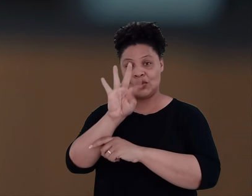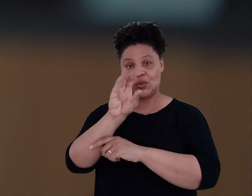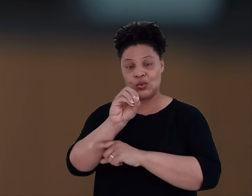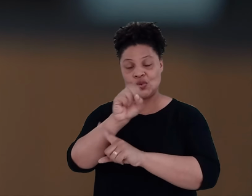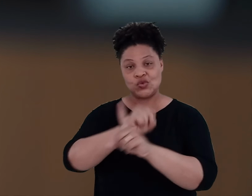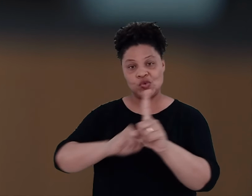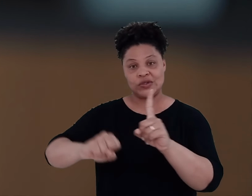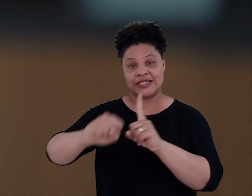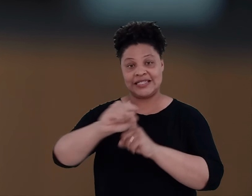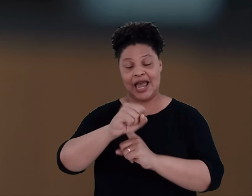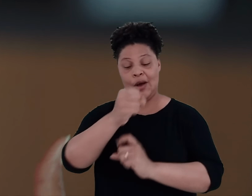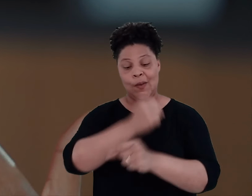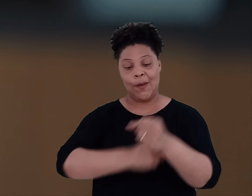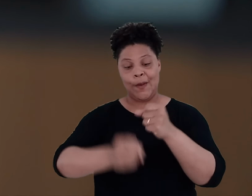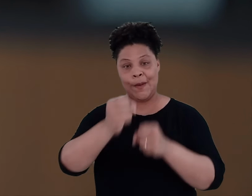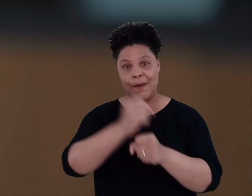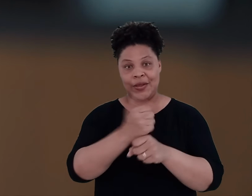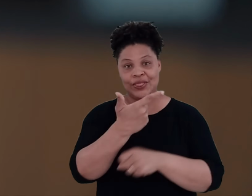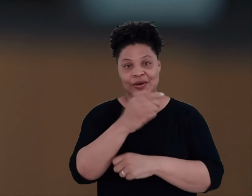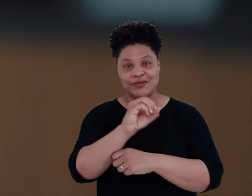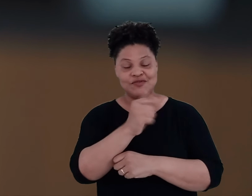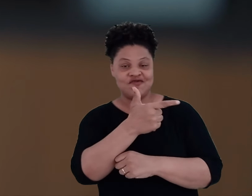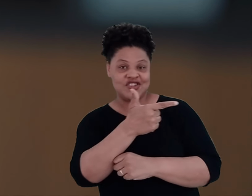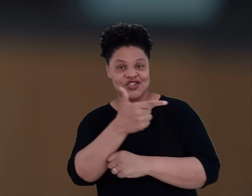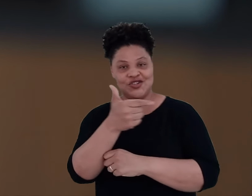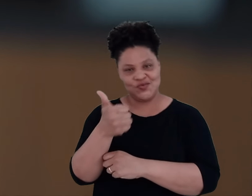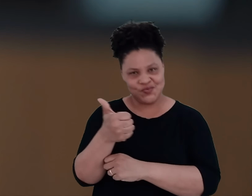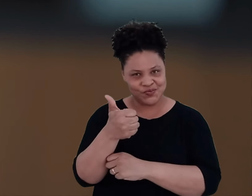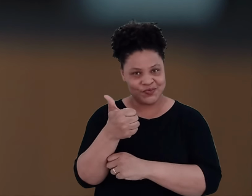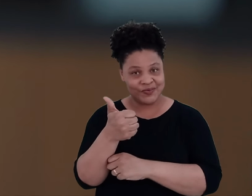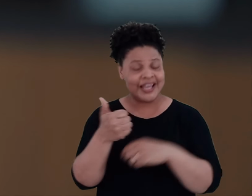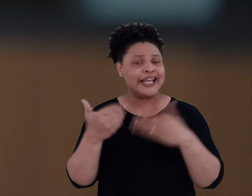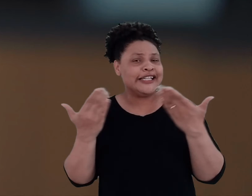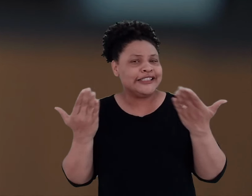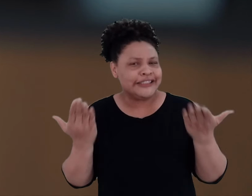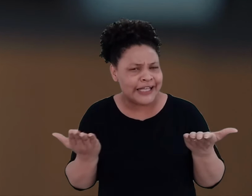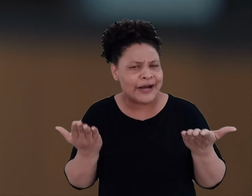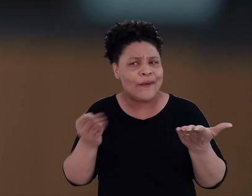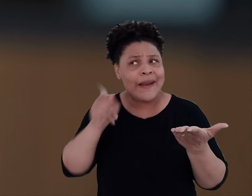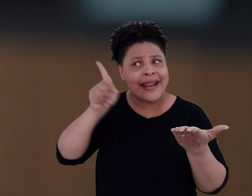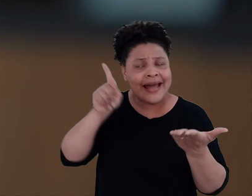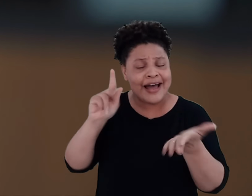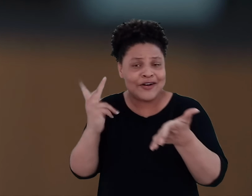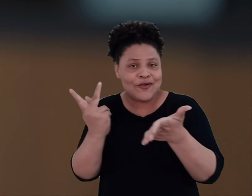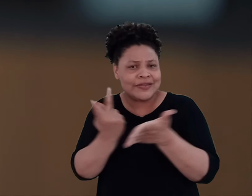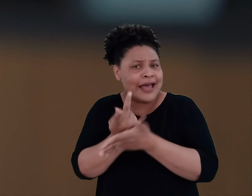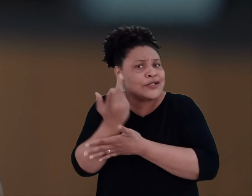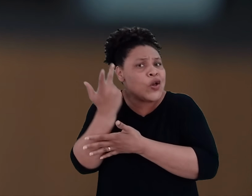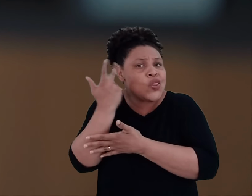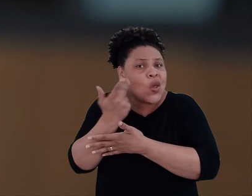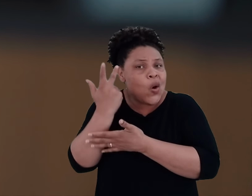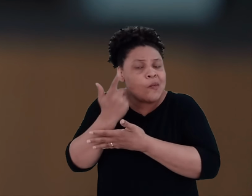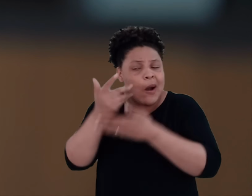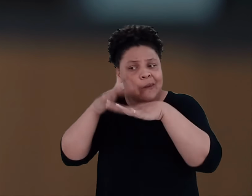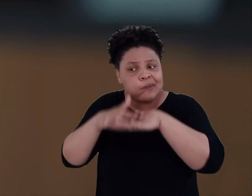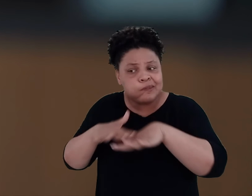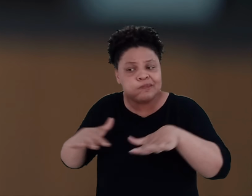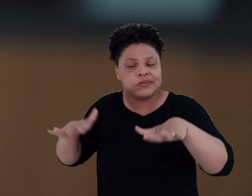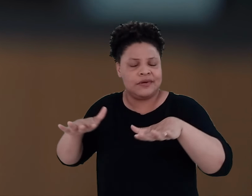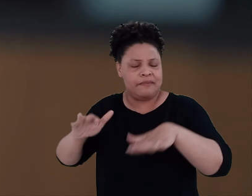oferecer entretenimento, o conteúdo exalta a excelência negra, ideia que é muito comum entre o povo negro norte-americano, para